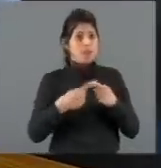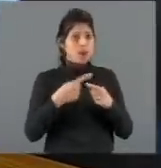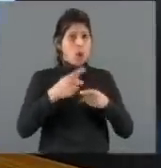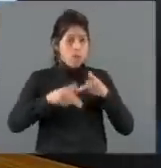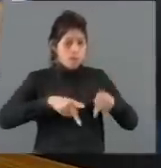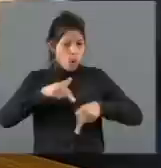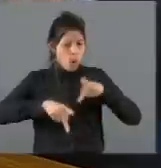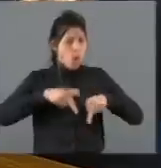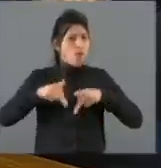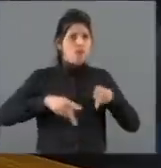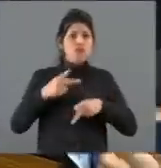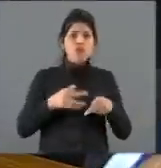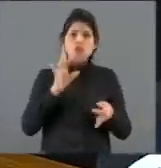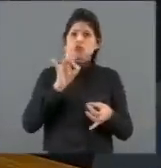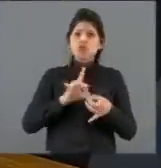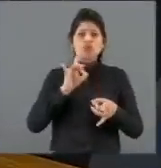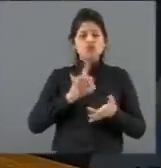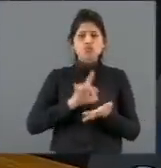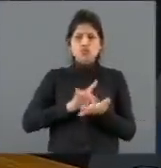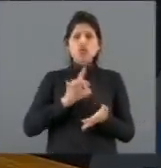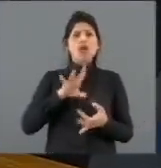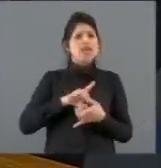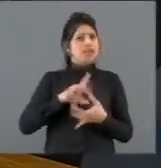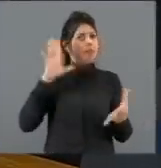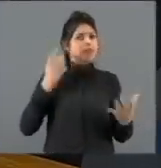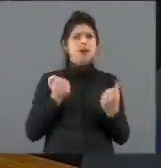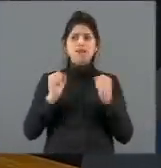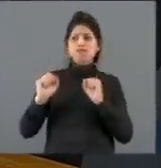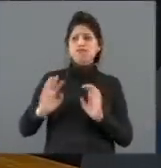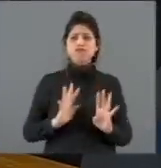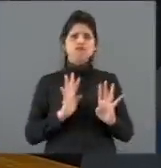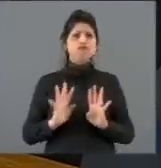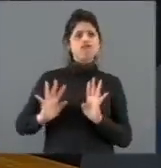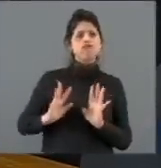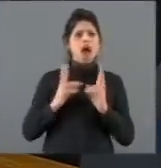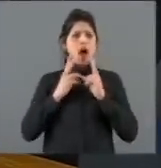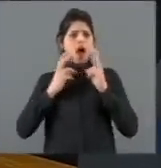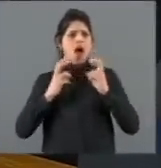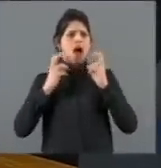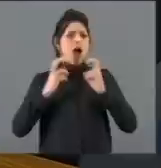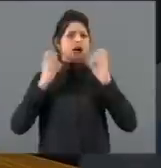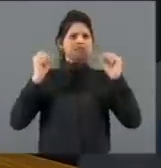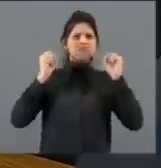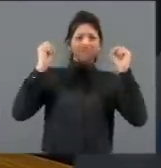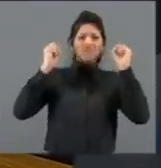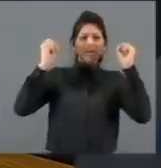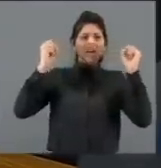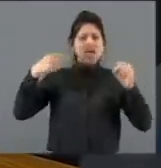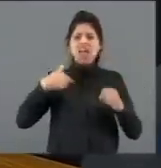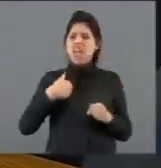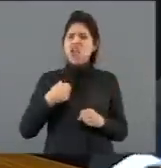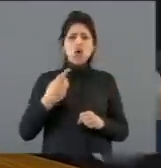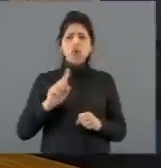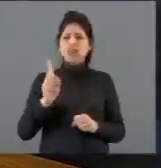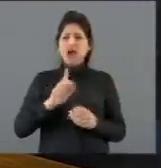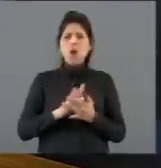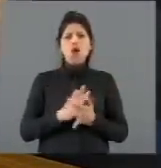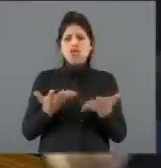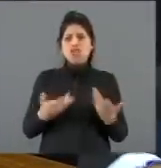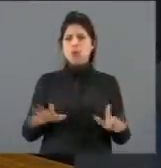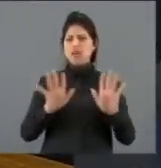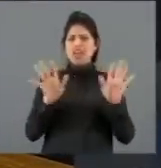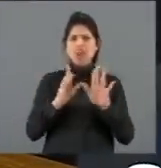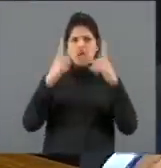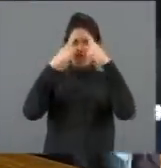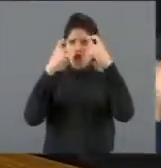livre, espontânea e democraticamente, se manifesta. Não sou a favor de violência, não estou defendendo agredir ninguém. Não vou fazer como o